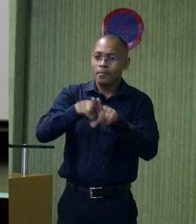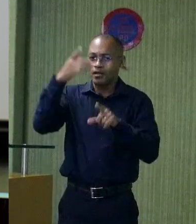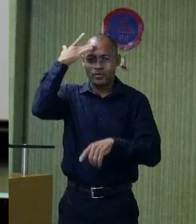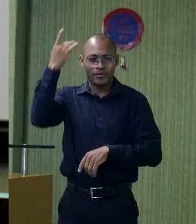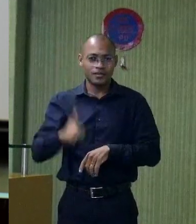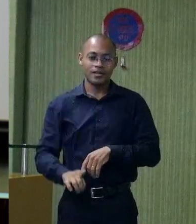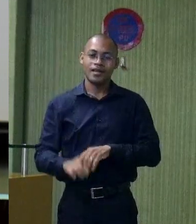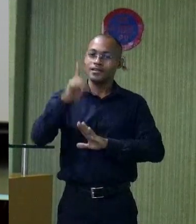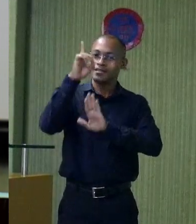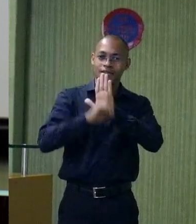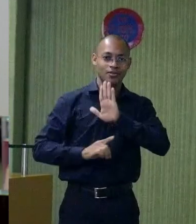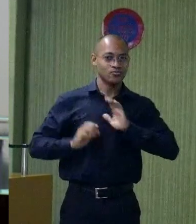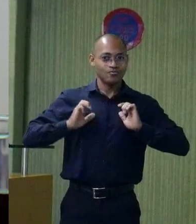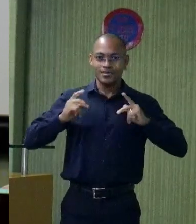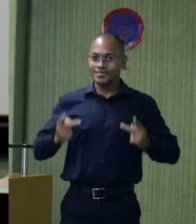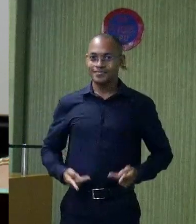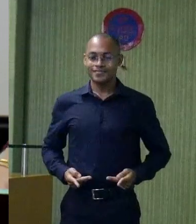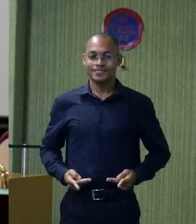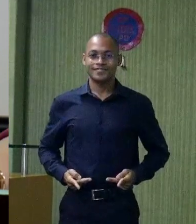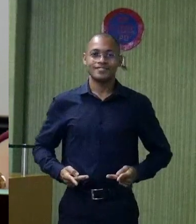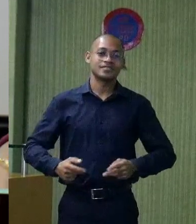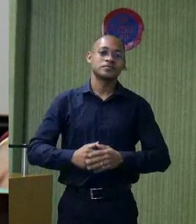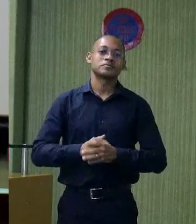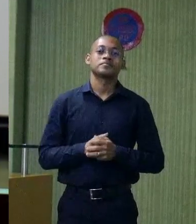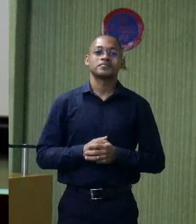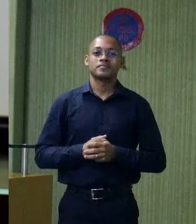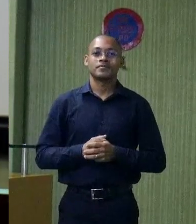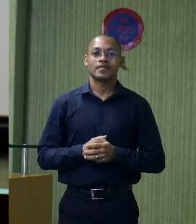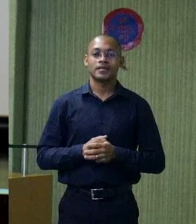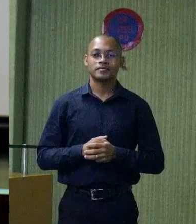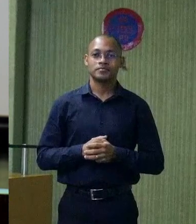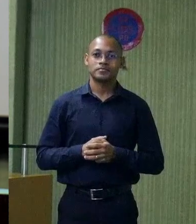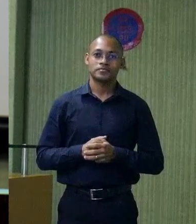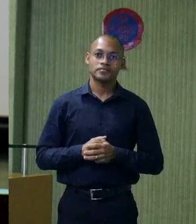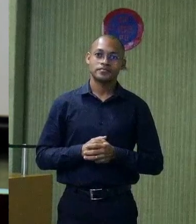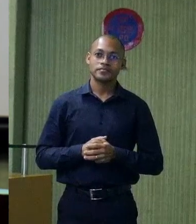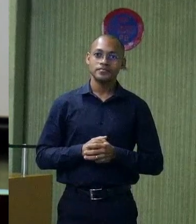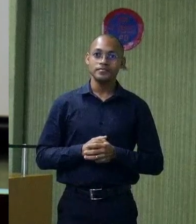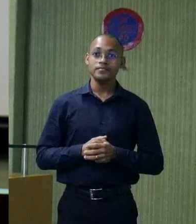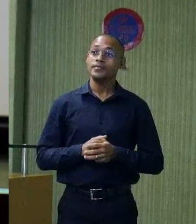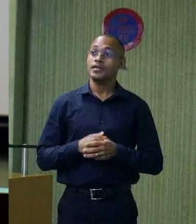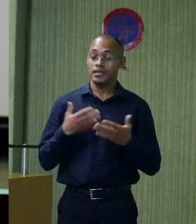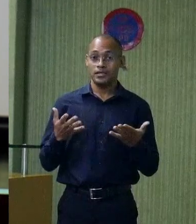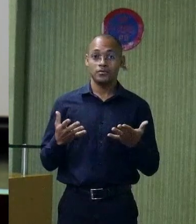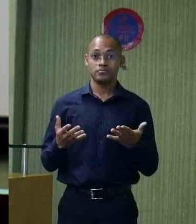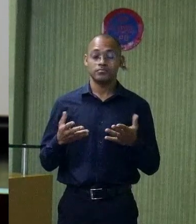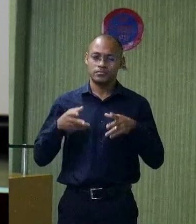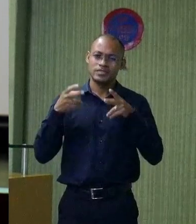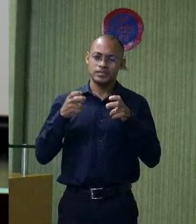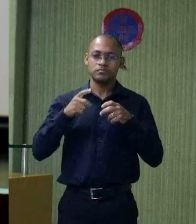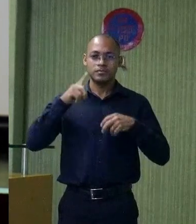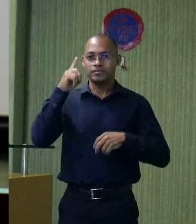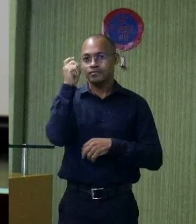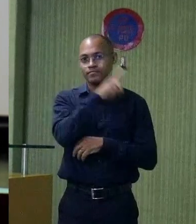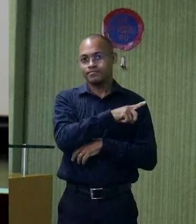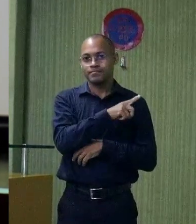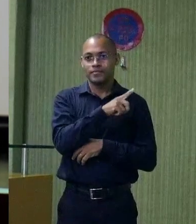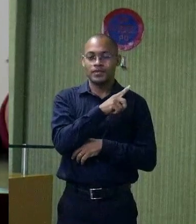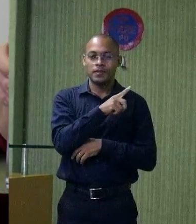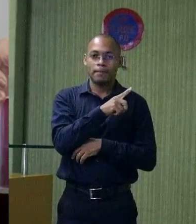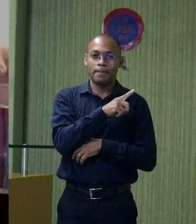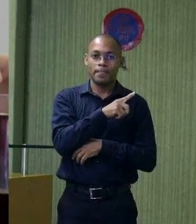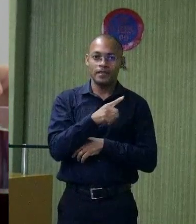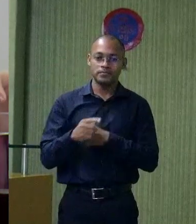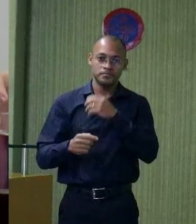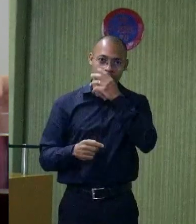direitos humanos e e é muito difícil né se elencar